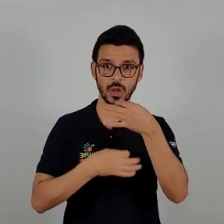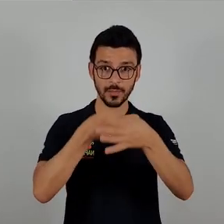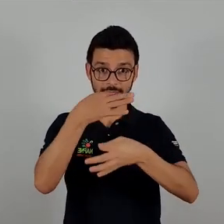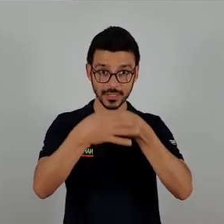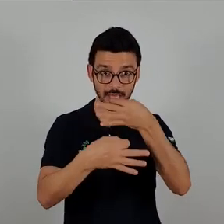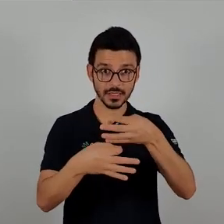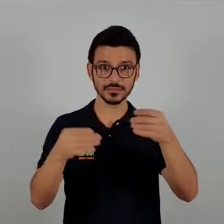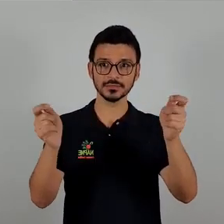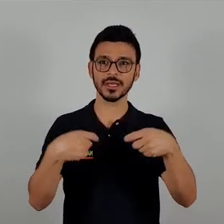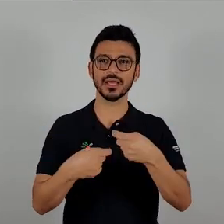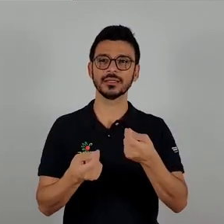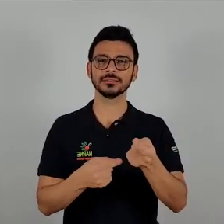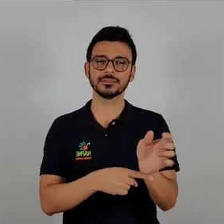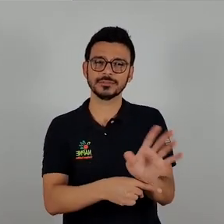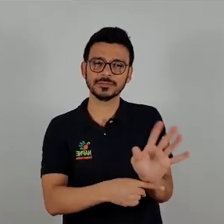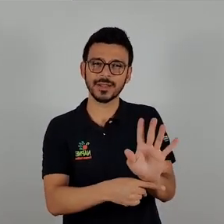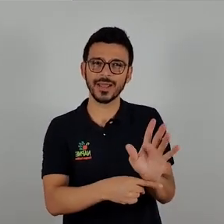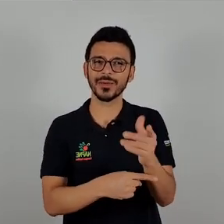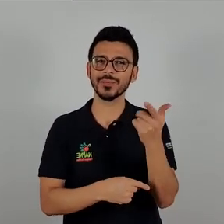Obrigada, então, professor Matheus.